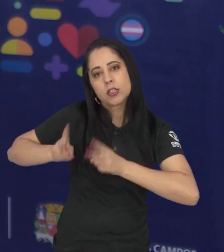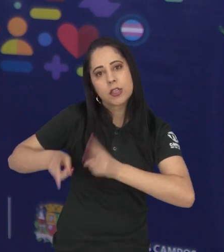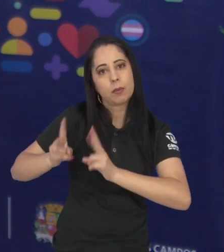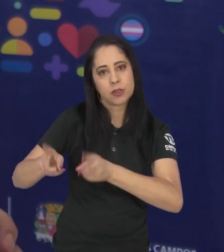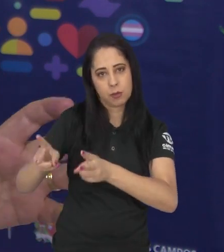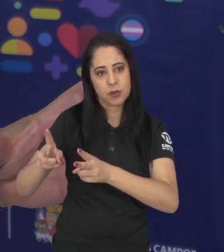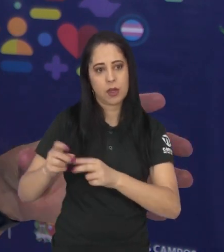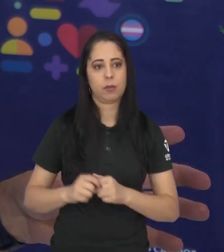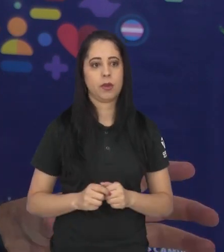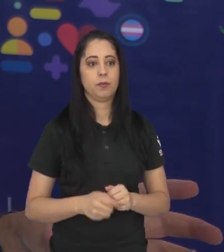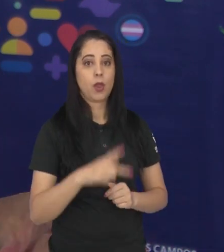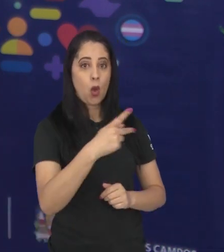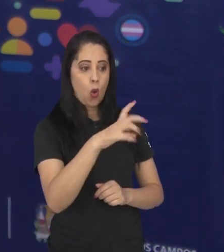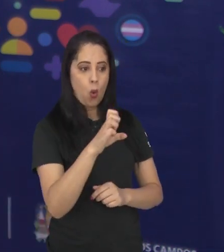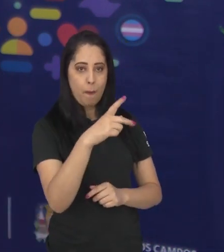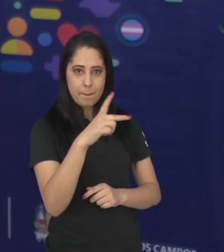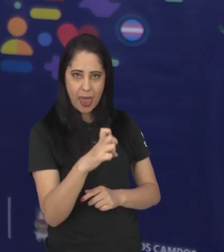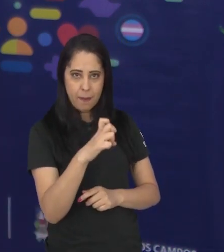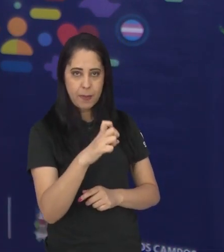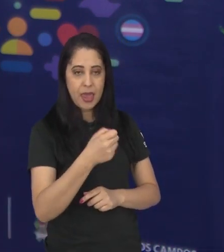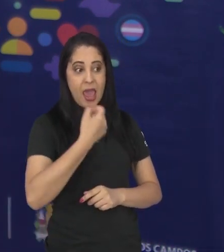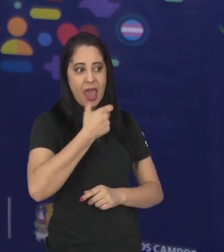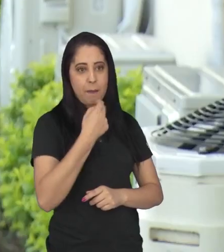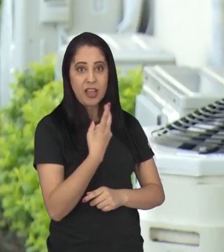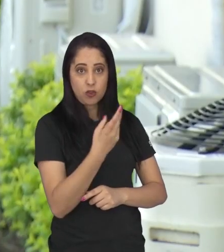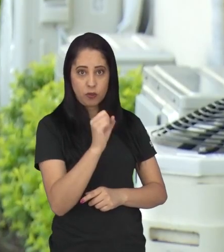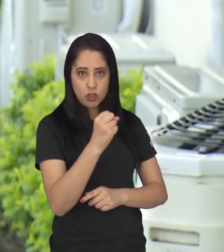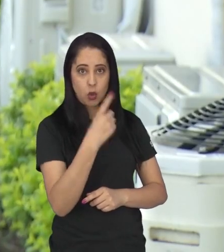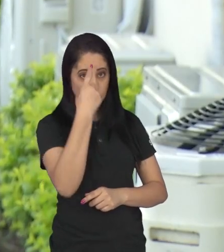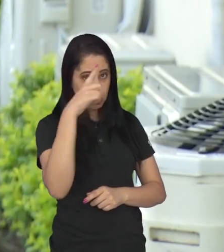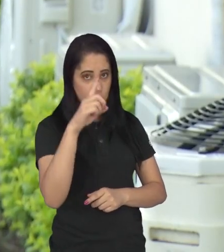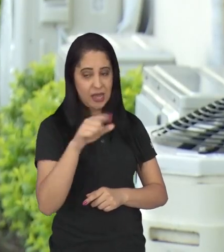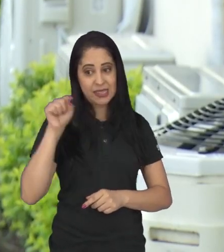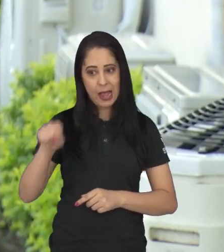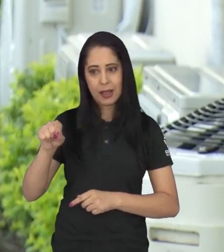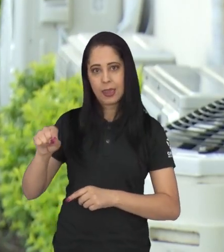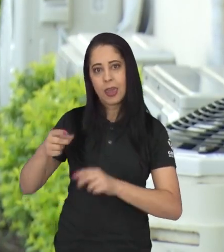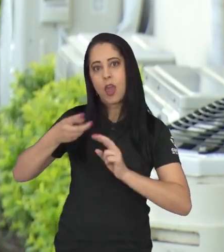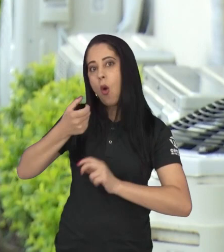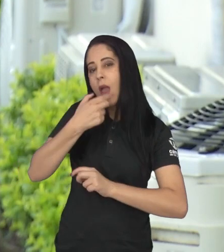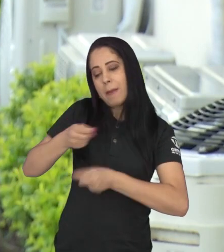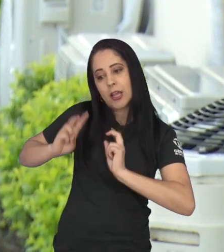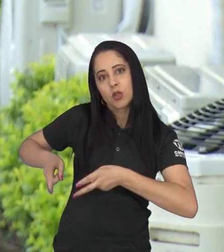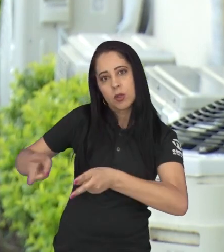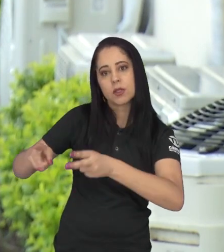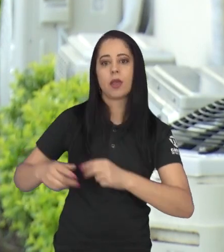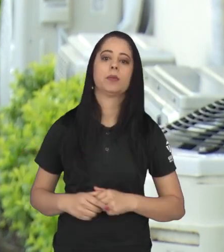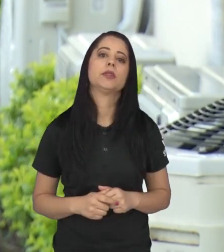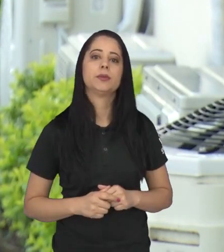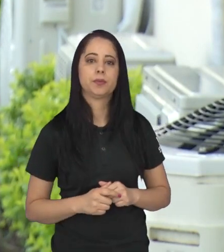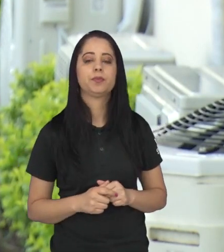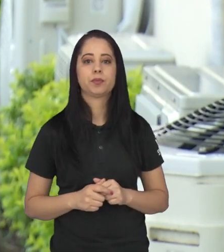diferente da PEP, que ela vai tomar só por 28 dias. Segundo dados do Ministério da Saúde,